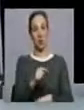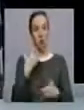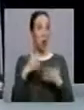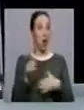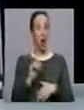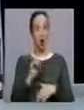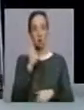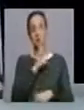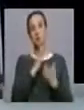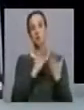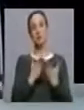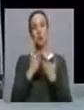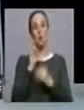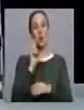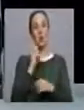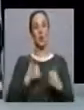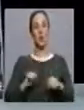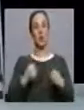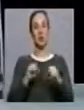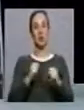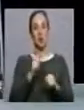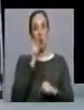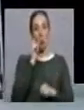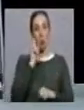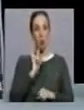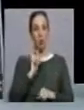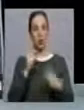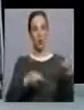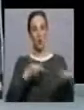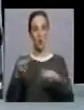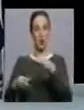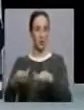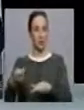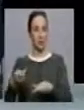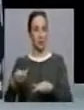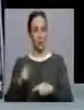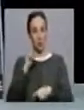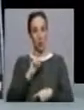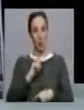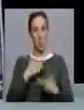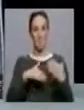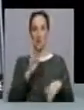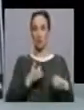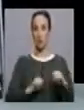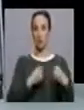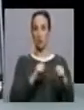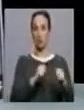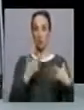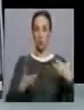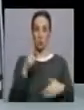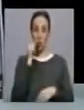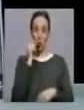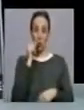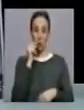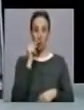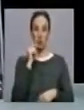foram estudar os valores de ansiedade entre homens e mulheres por norma as mulheres são mais ansiosa do que usualmente têm de tomar